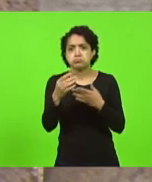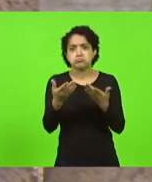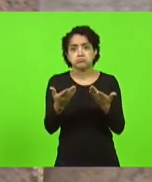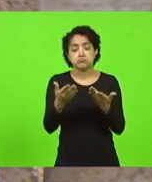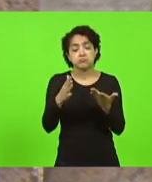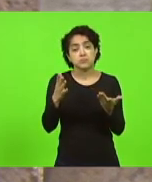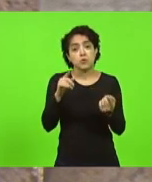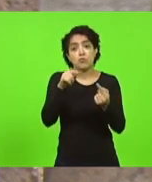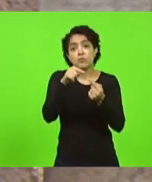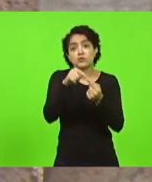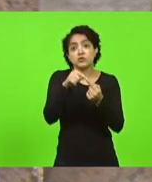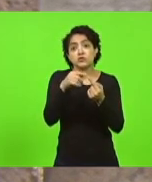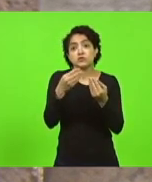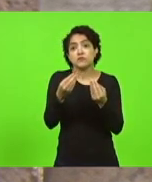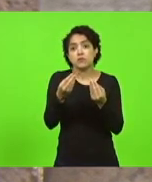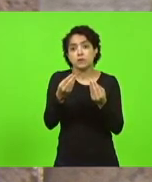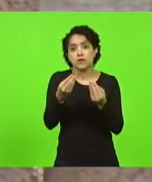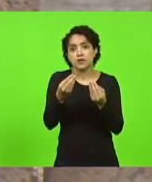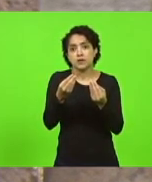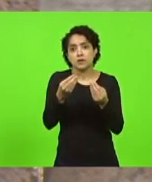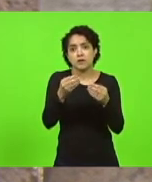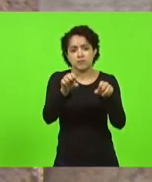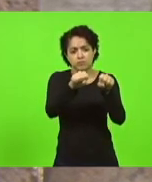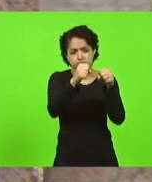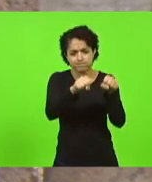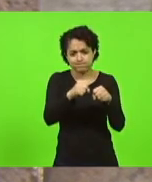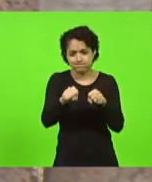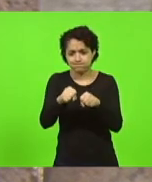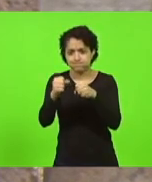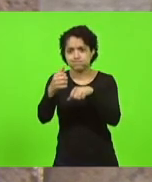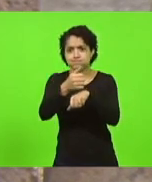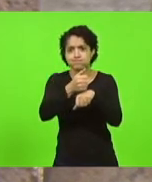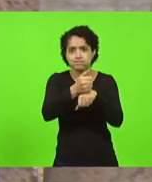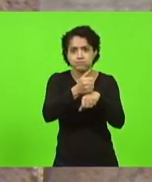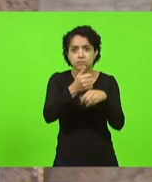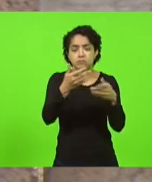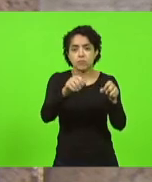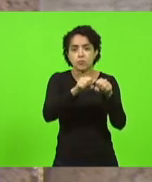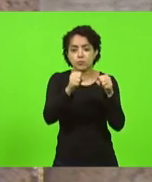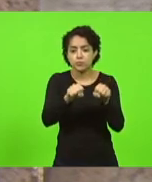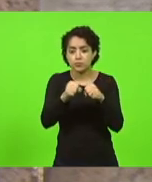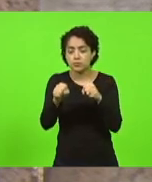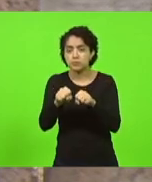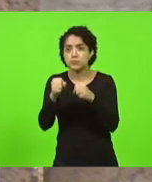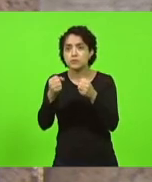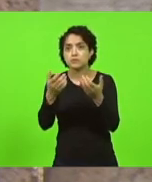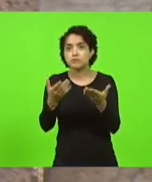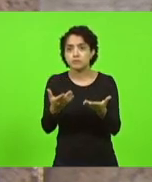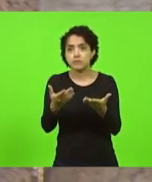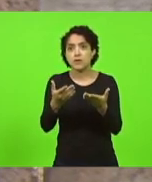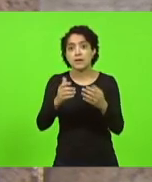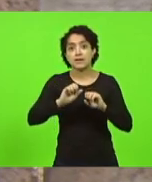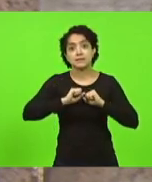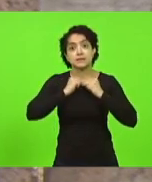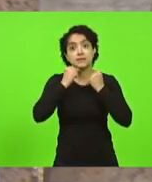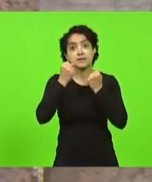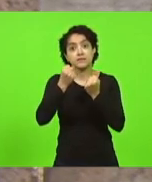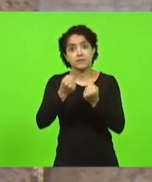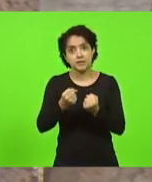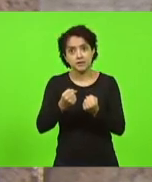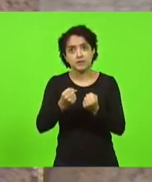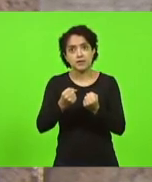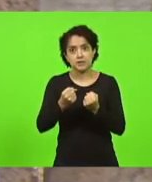objetivo, então, é destruir a carreira, a biografia de quem está defendendo alguma